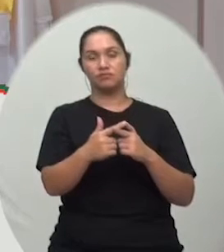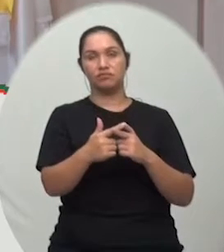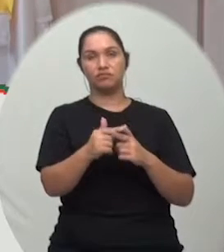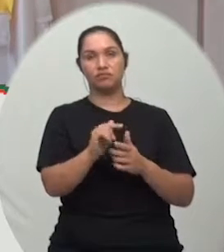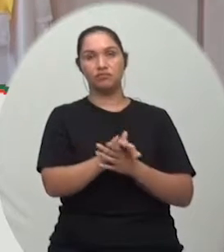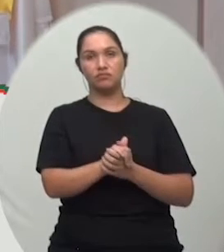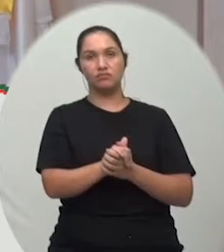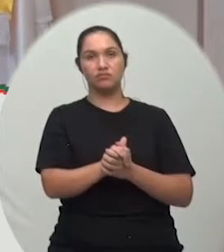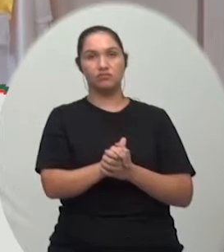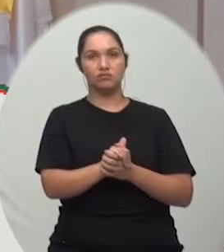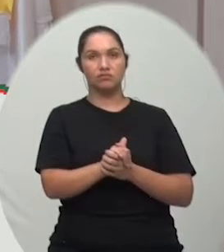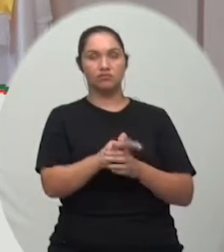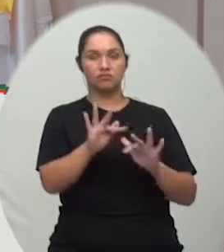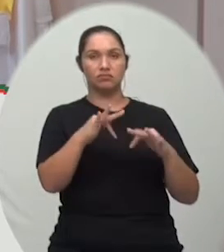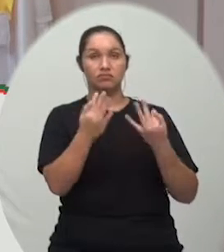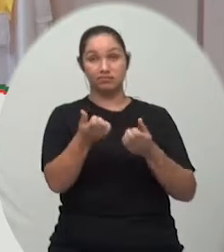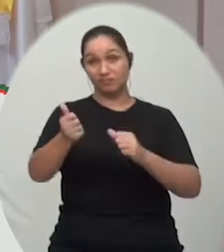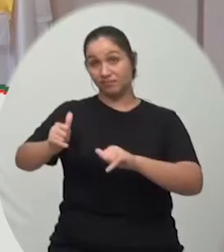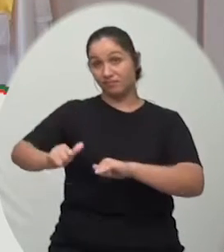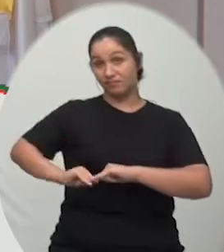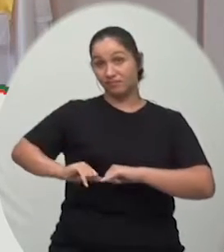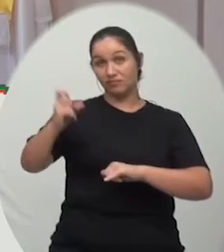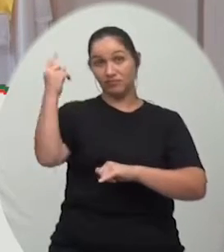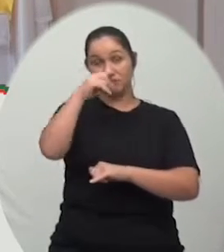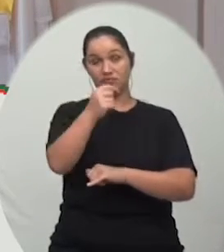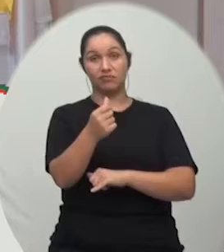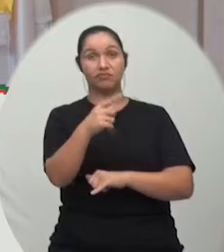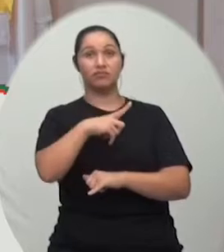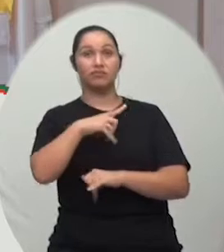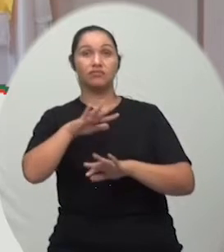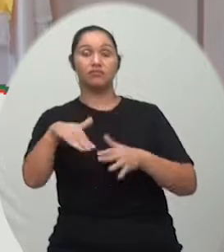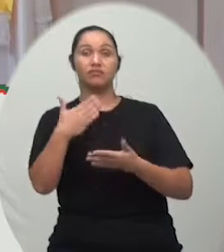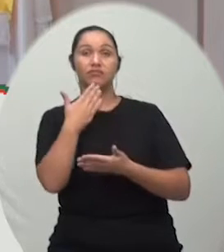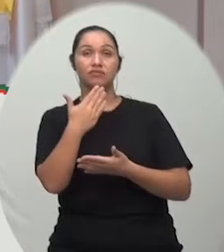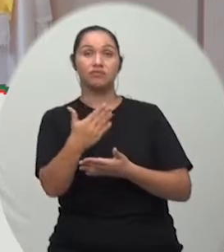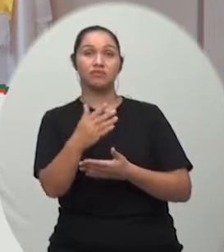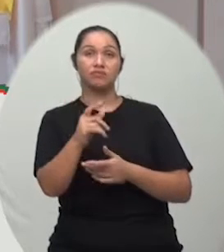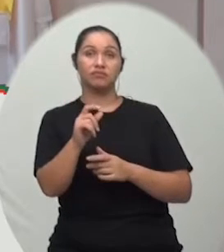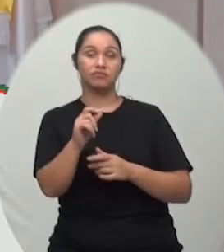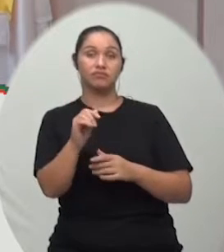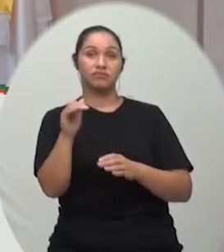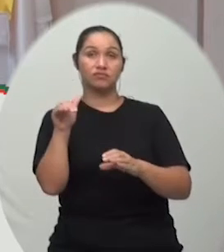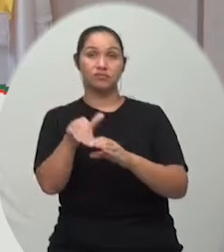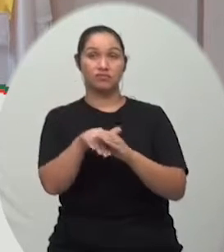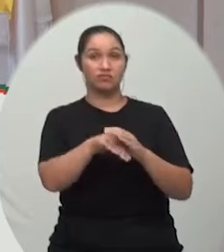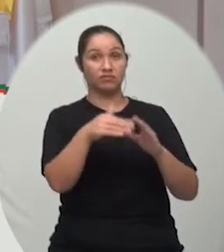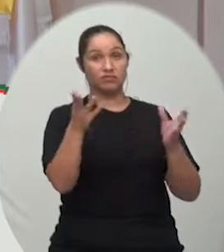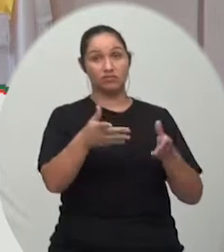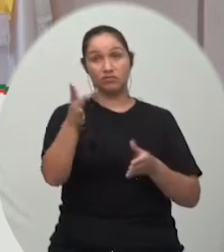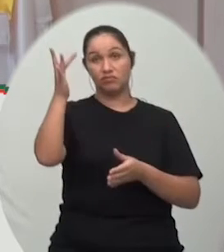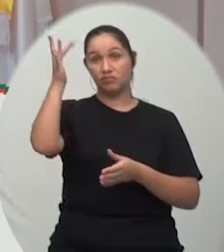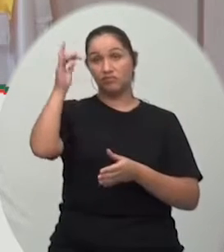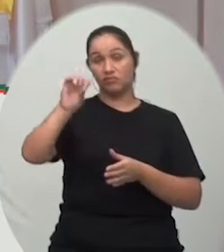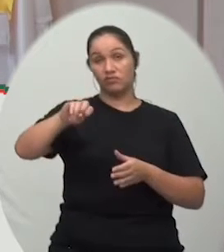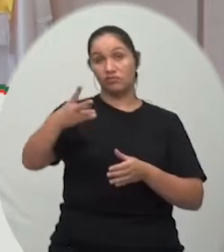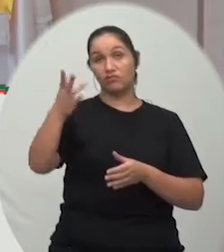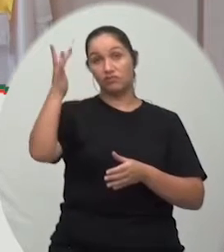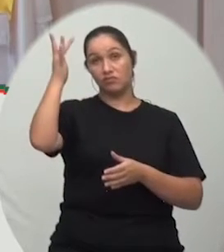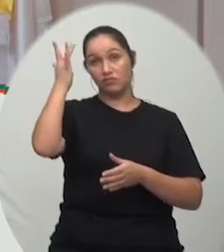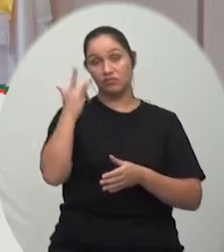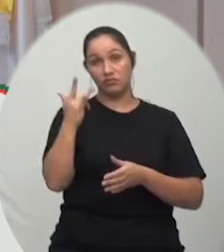encontra essas famílias. Então, a minha solicitação, votar hoje, ou amanhã, ou semana que